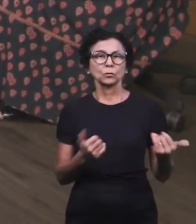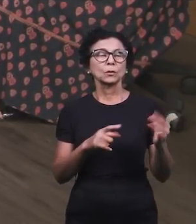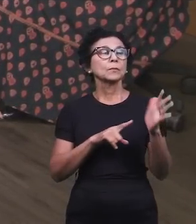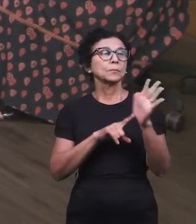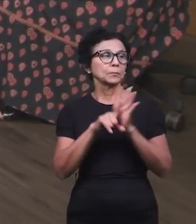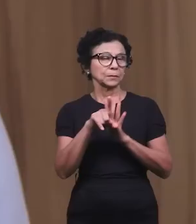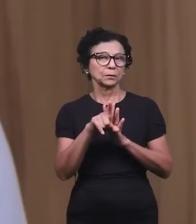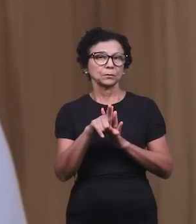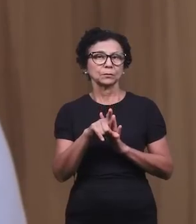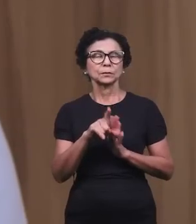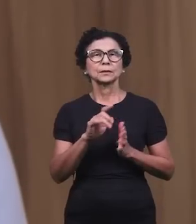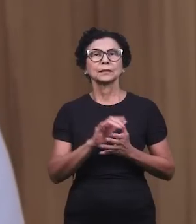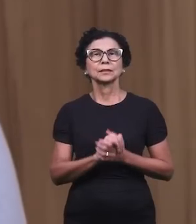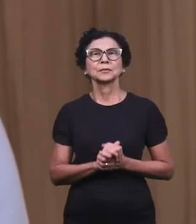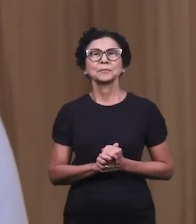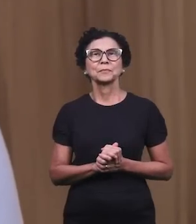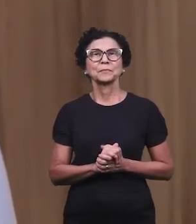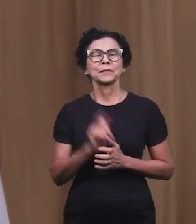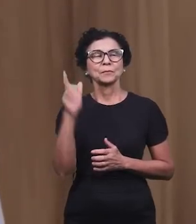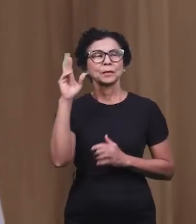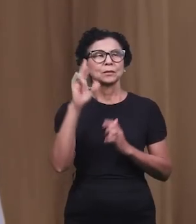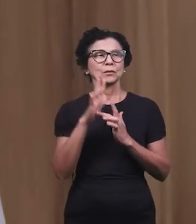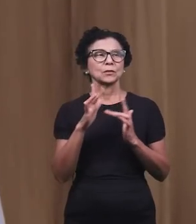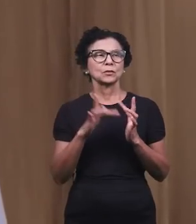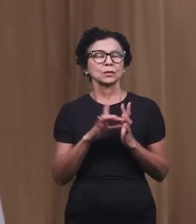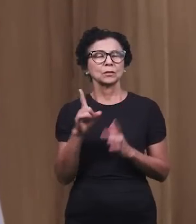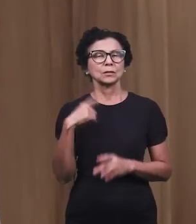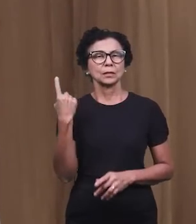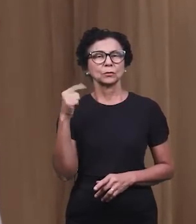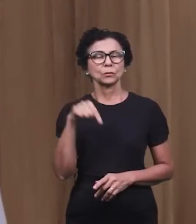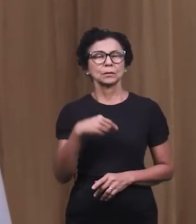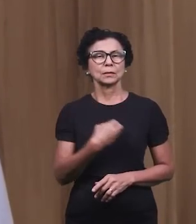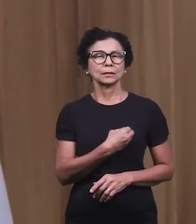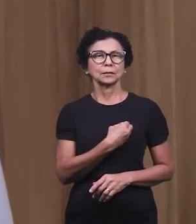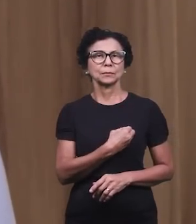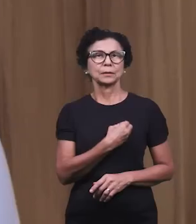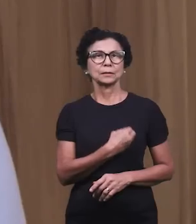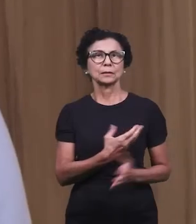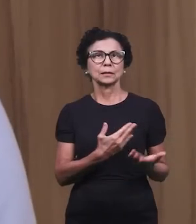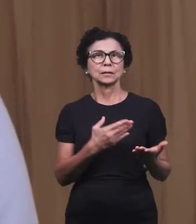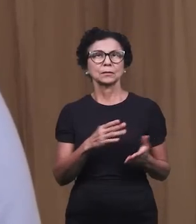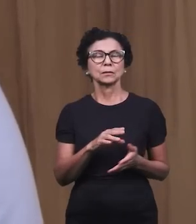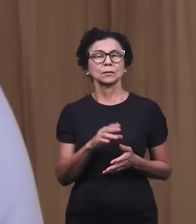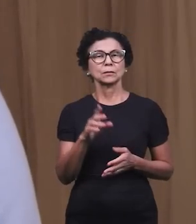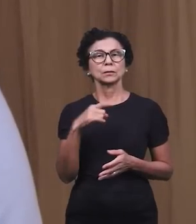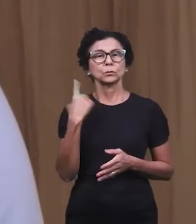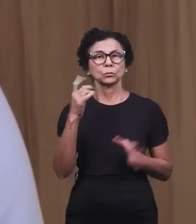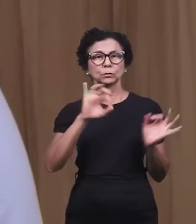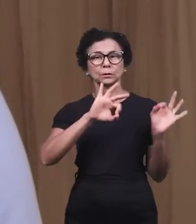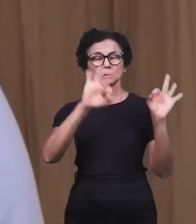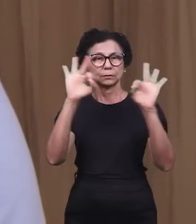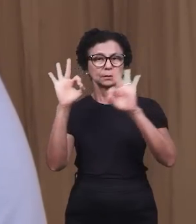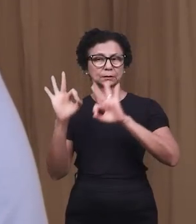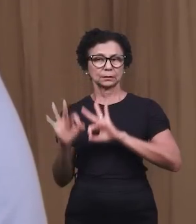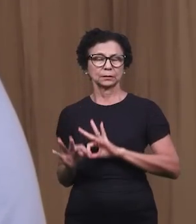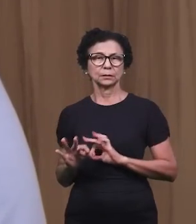também, e aqueles irmãos que nos assistem. Meu nome é Caio, sou da Igreja da Praia do Canto, a igreja onde o